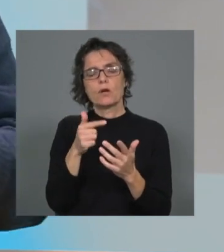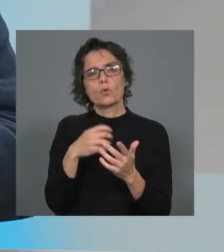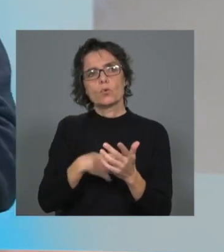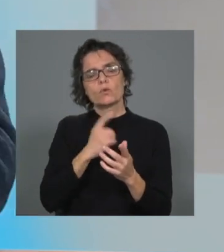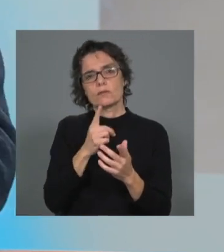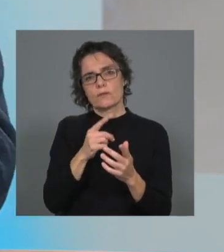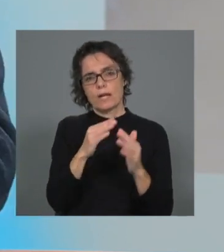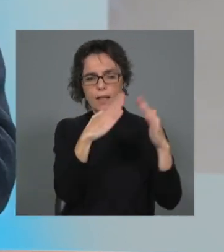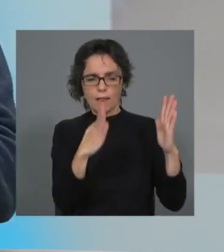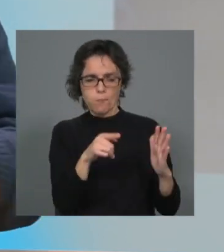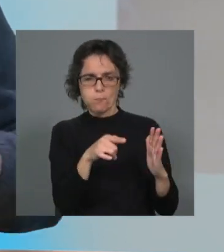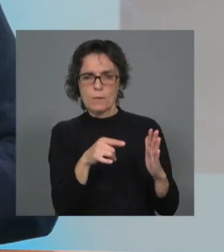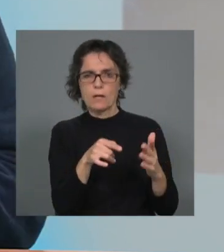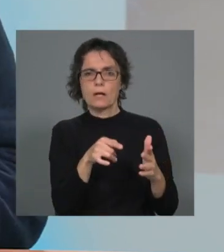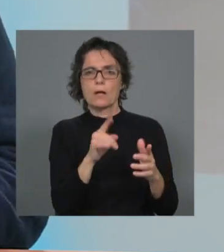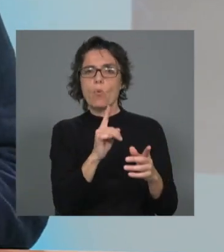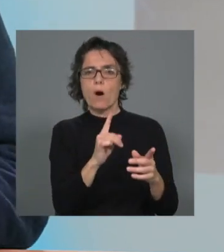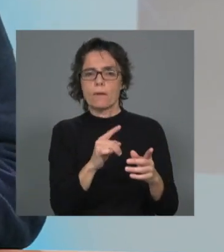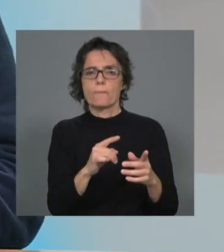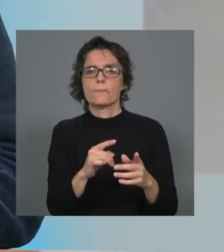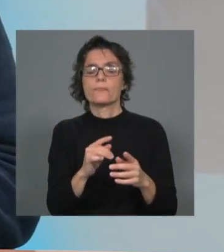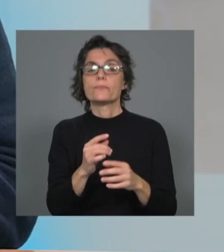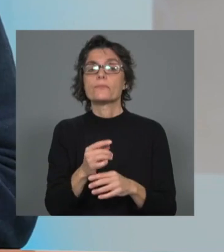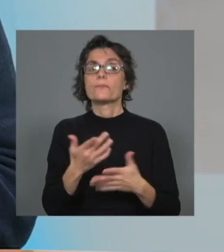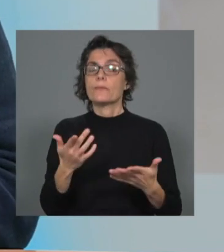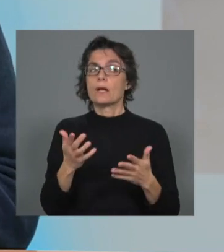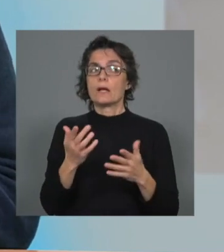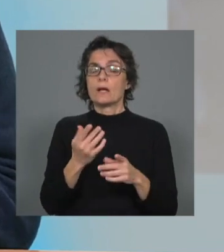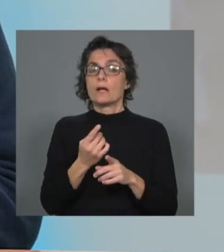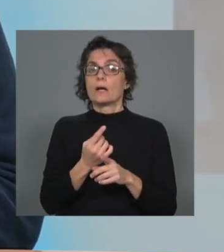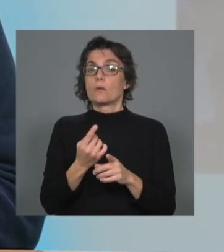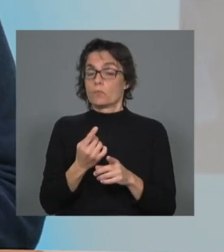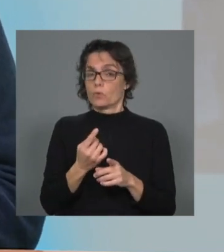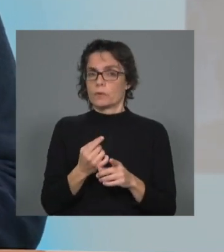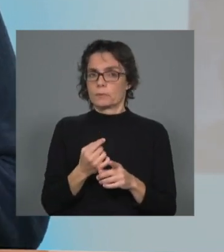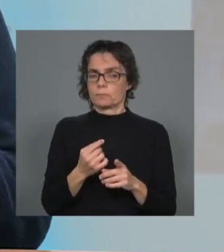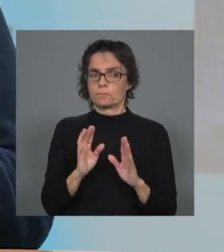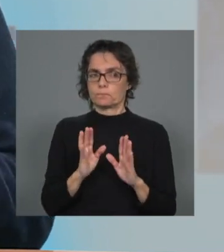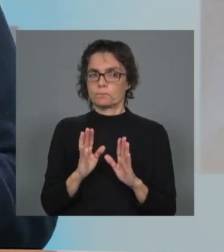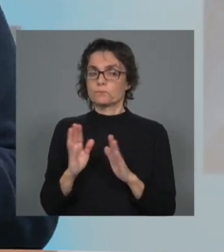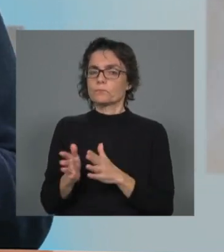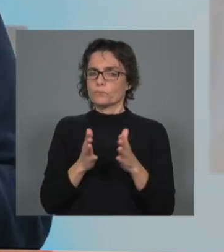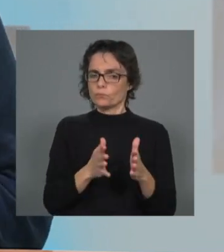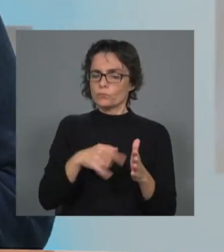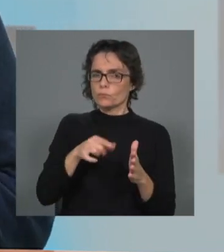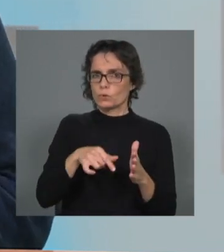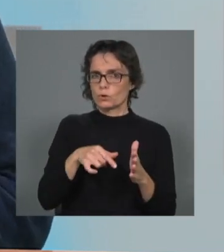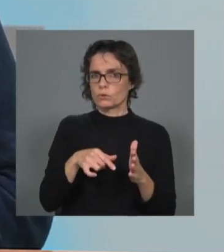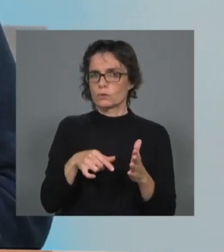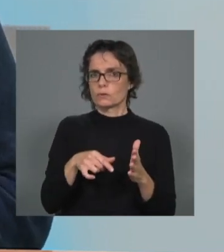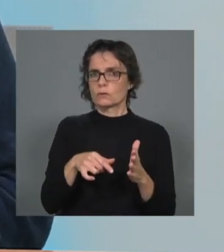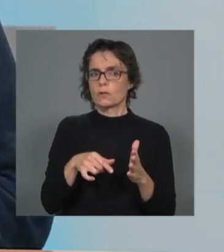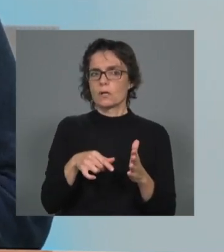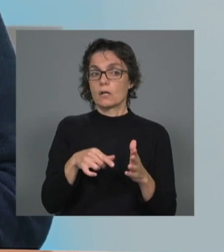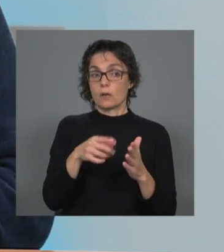entendemos. Porque é verdade que nós não vemos nenhuma referência a burros e